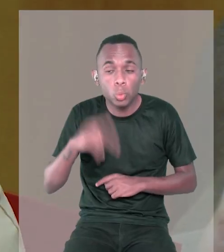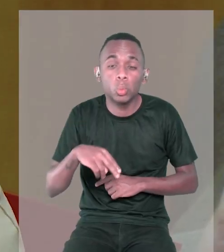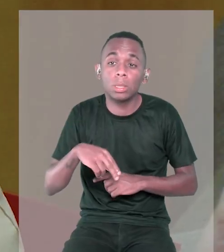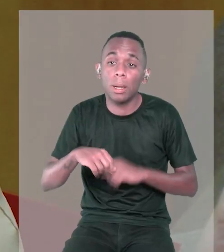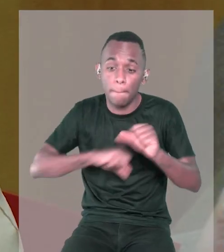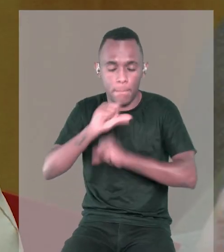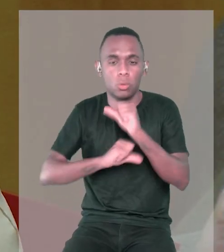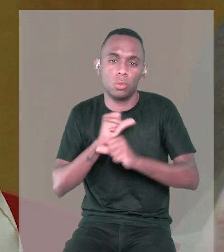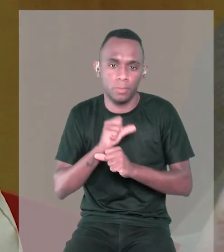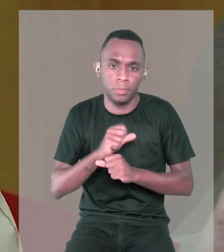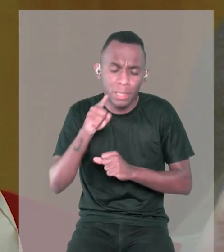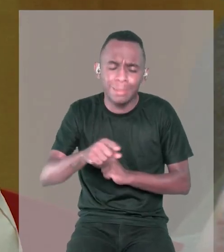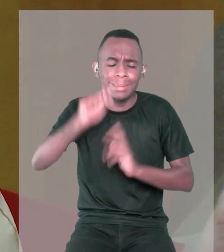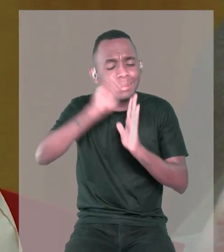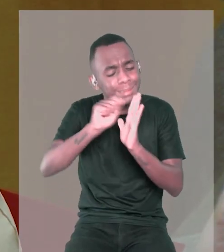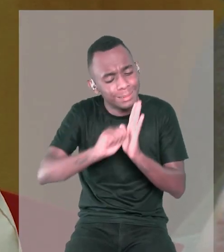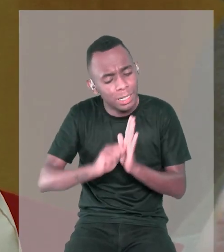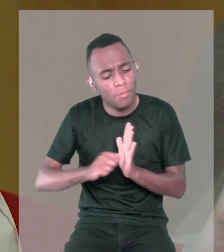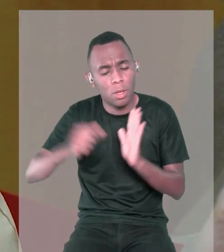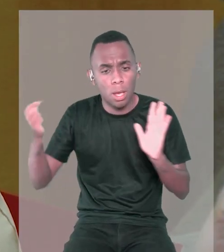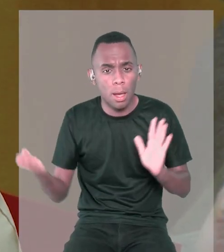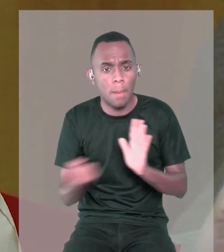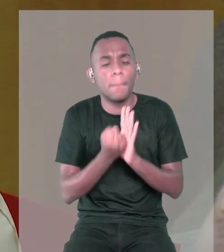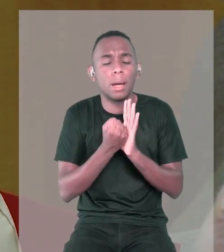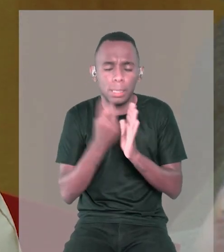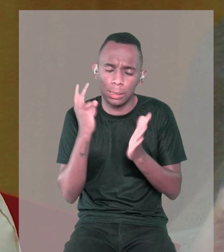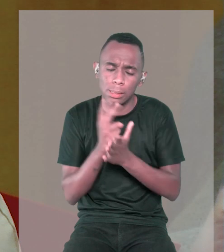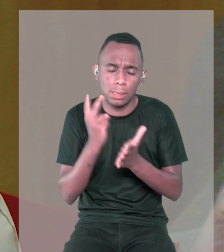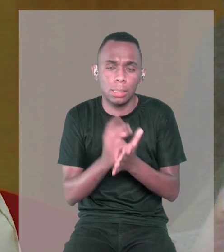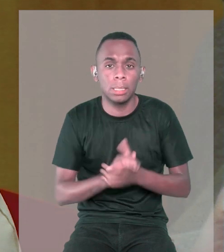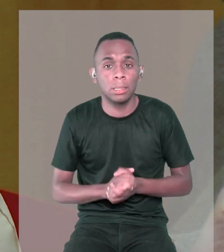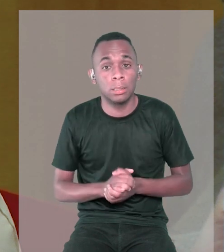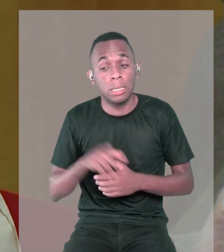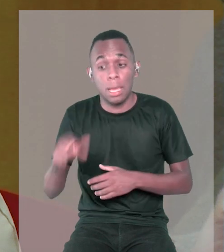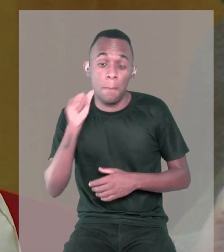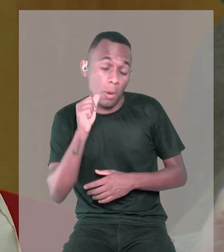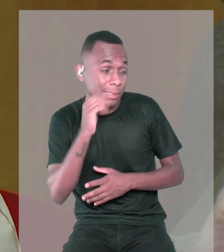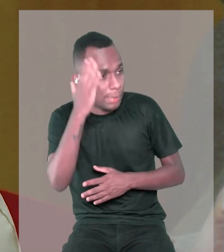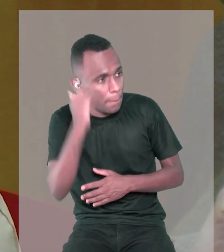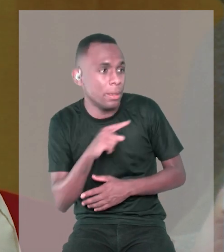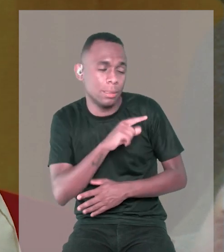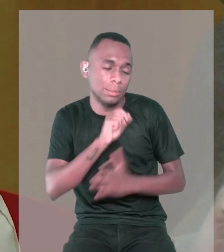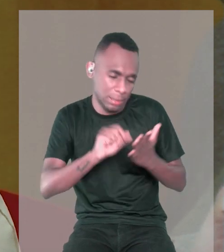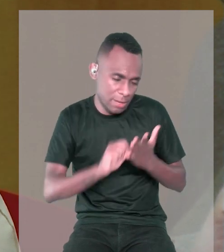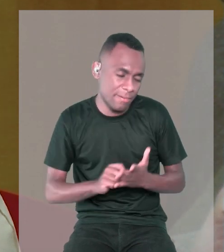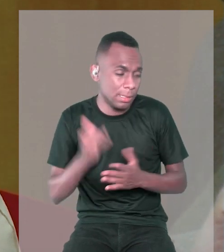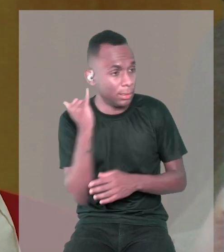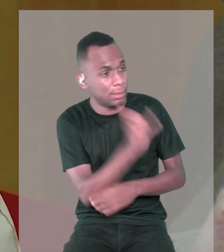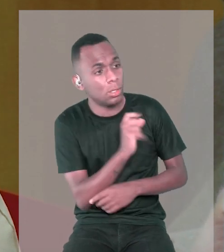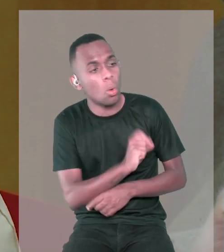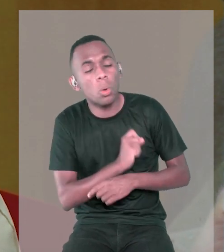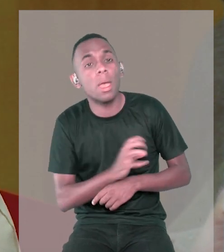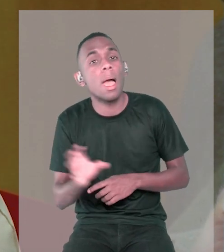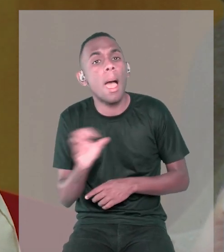Mas nunca, entretanto, deixou de ser isso, alguém que escrevia. Doreen sabia bem disso e